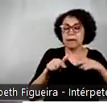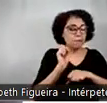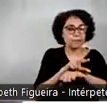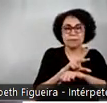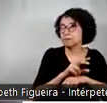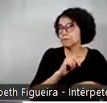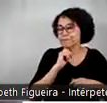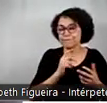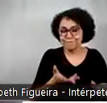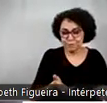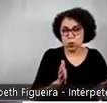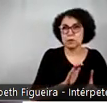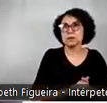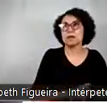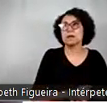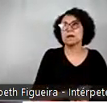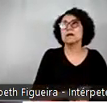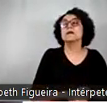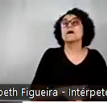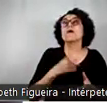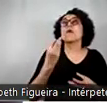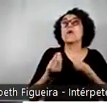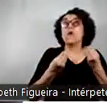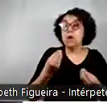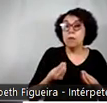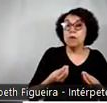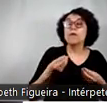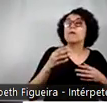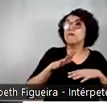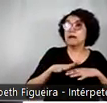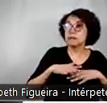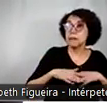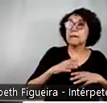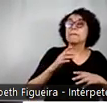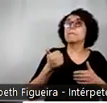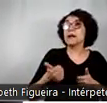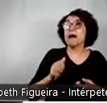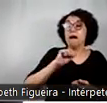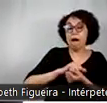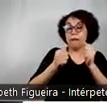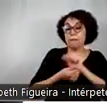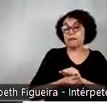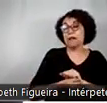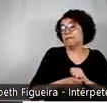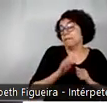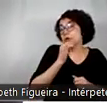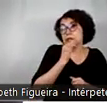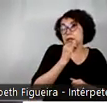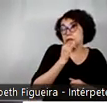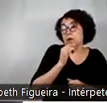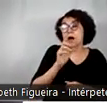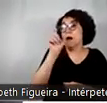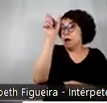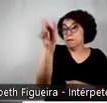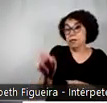essa não revalidação, né, de um pedaço de papel, né, ela pode causar. Então, por exemplo, tem muitas pessoas que são médicas que não